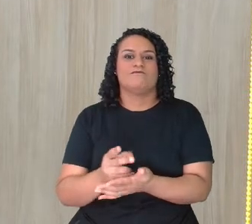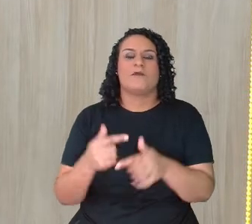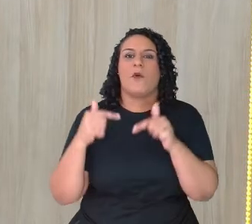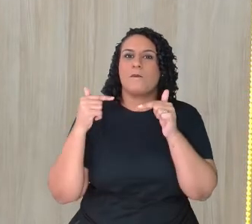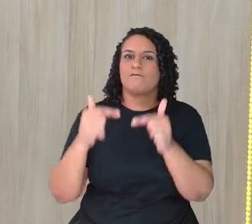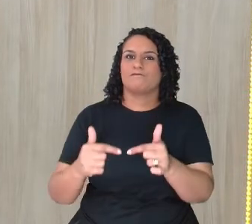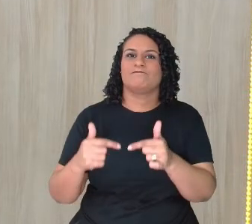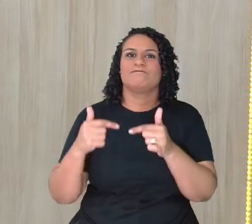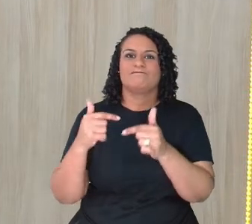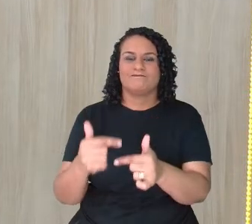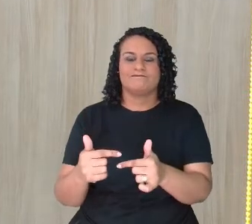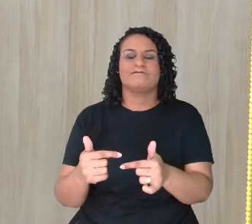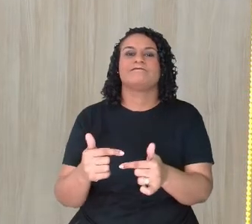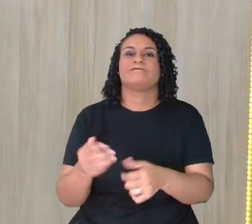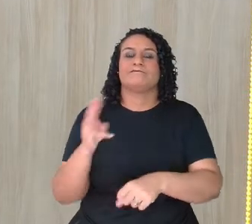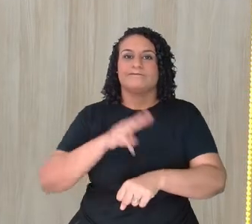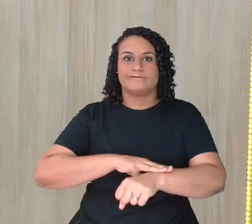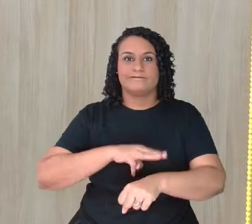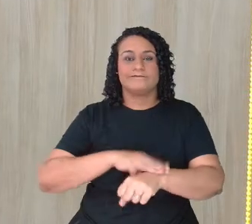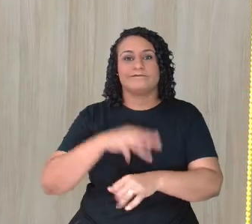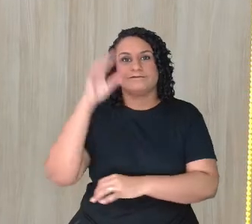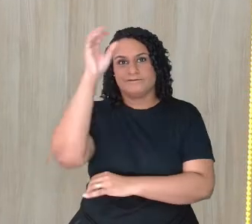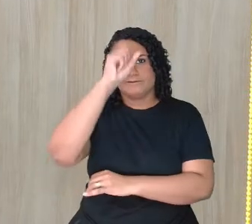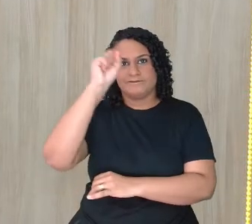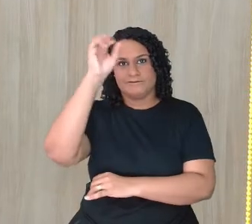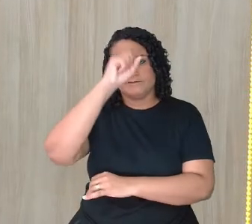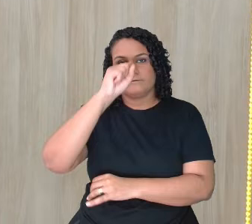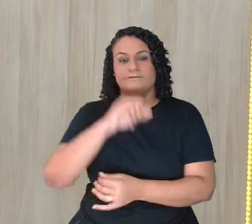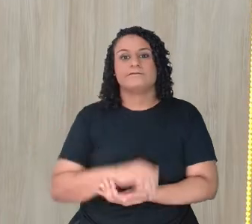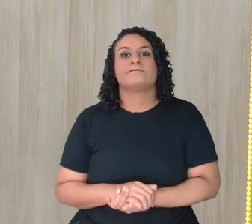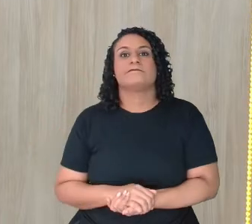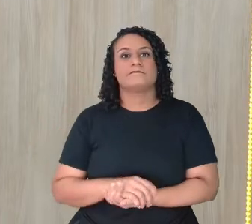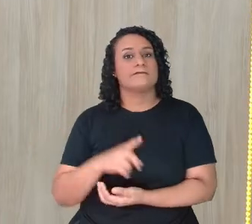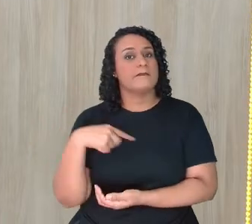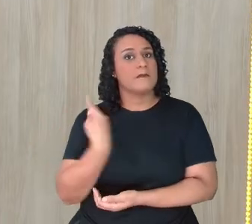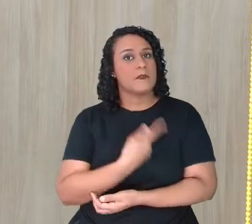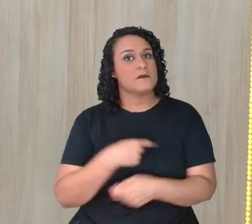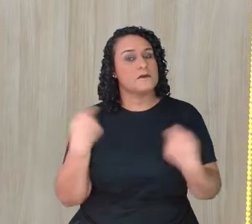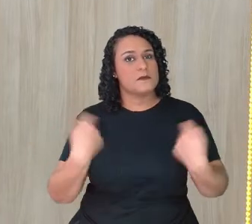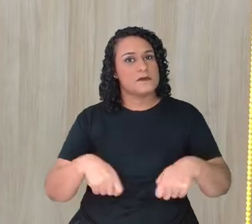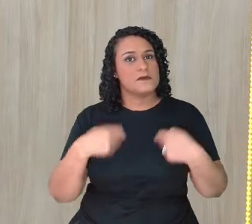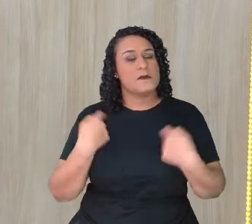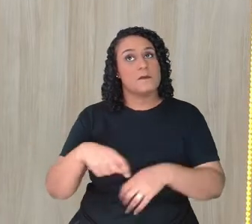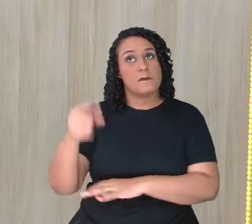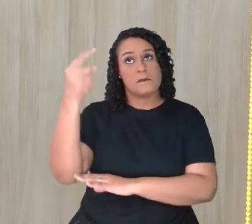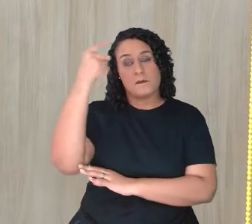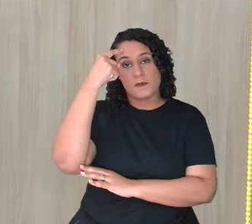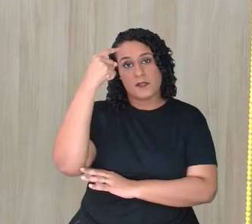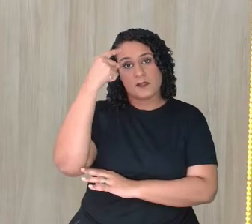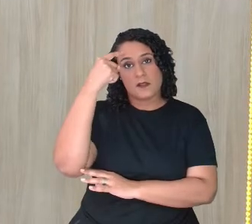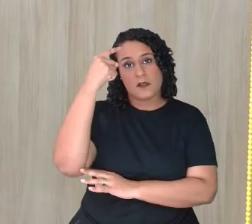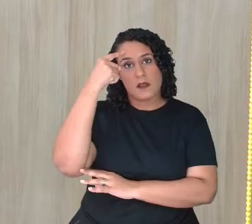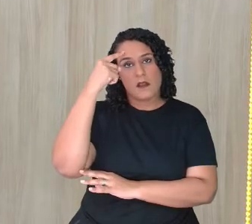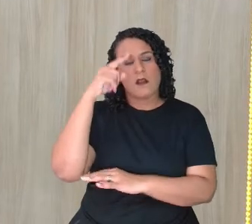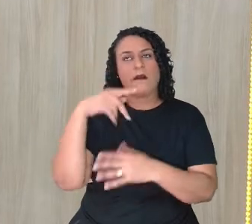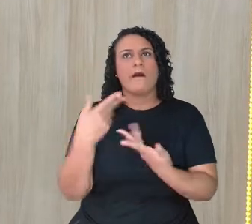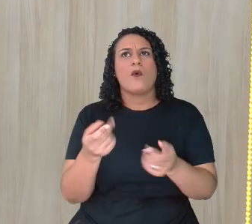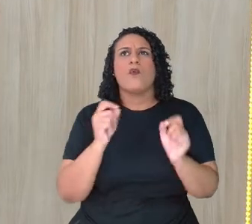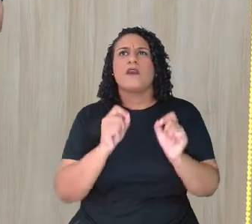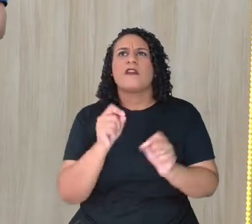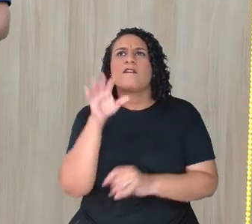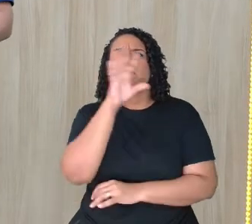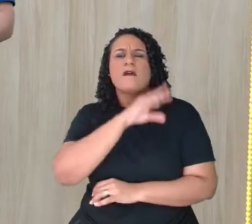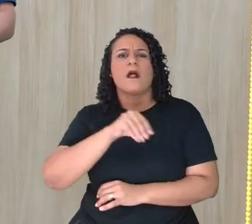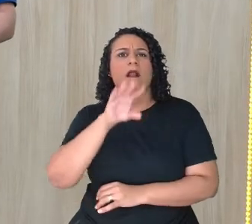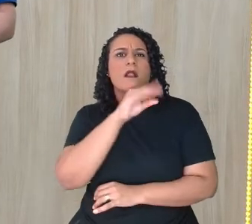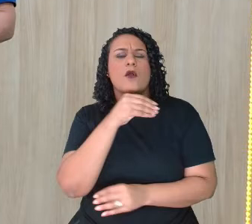neste momento de aprendizado. Então, nós temos que pensar naquilo que estamos falando, como estamos